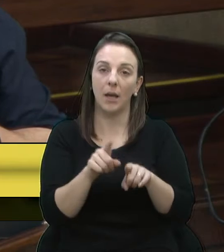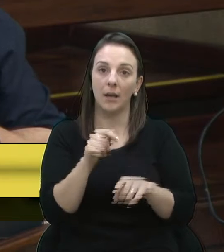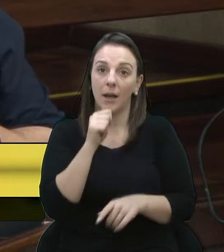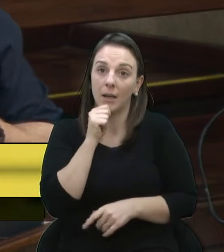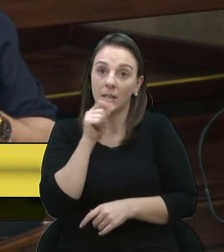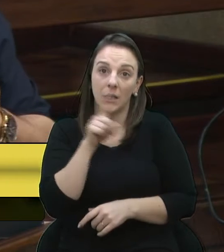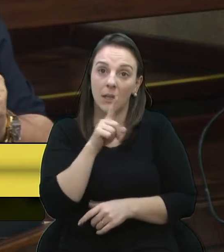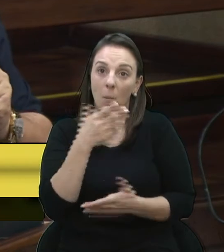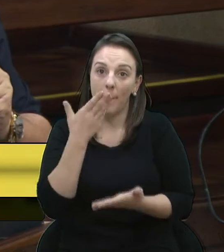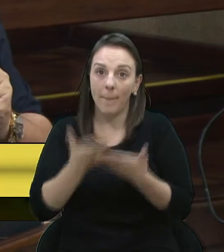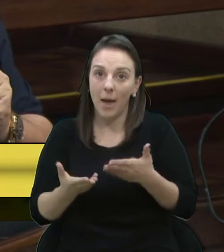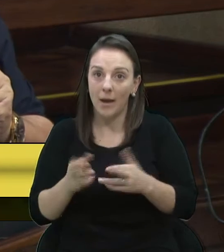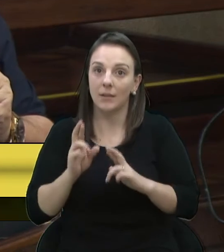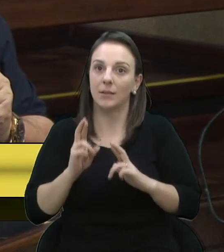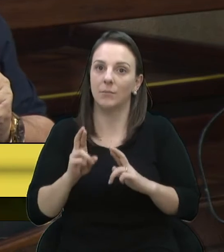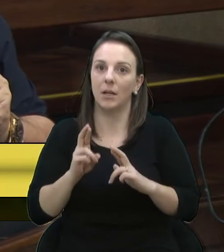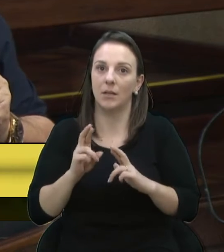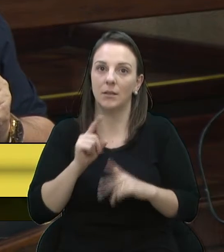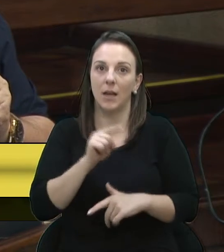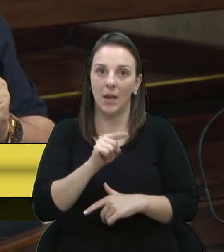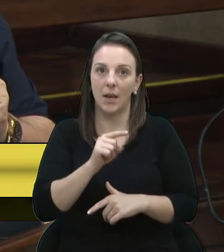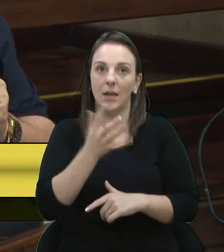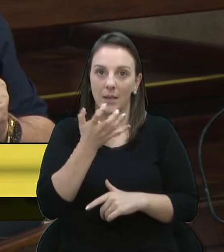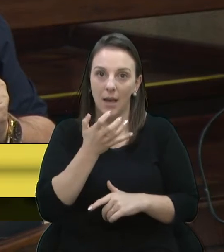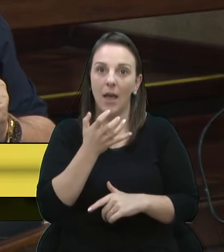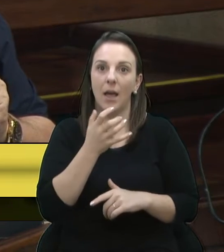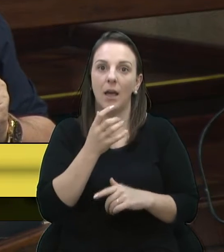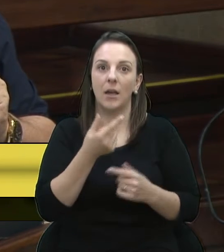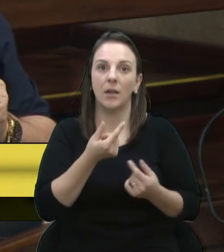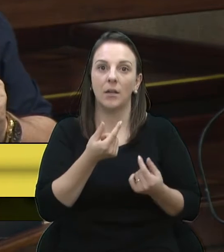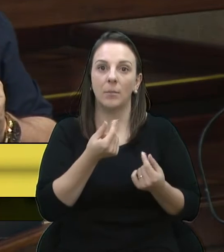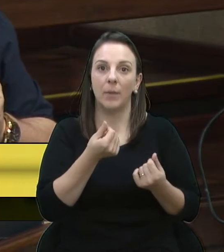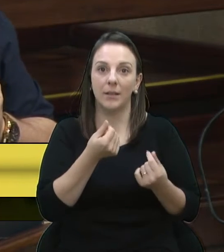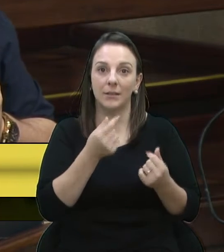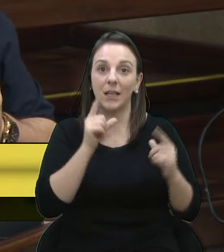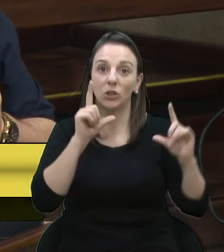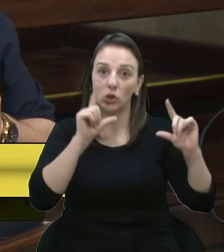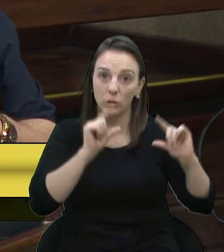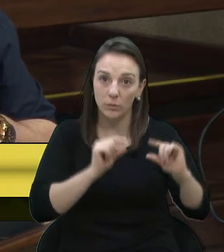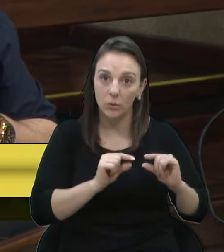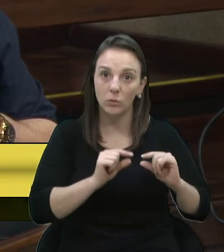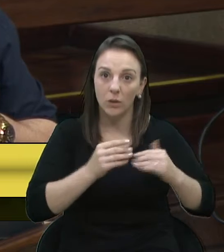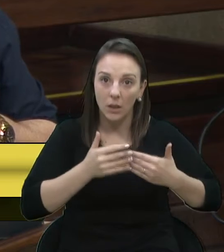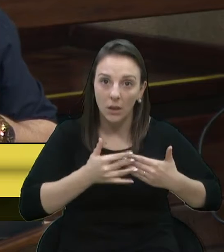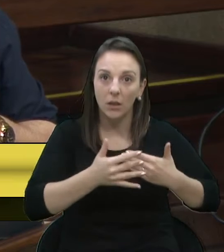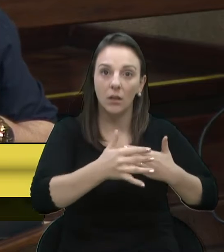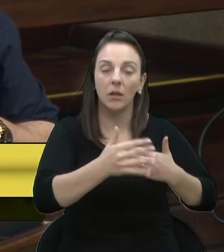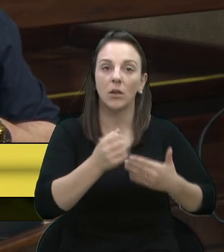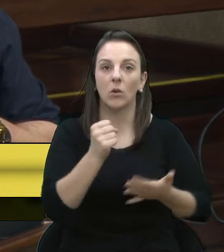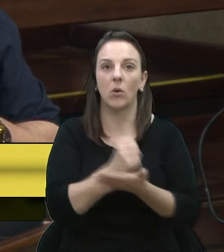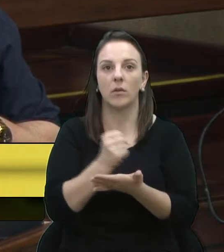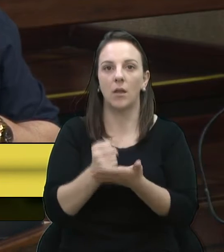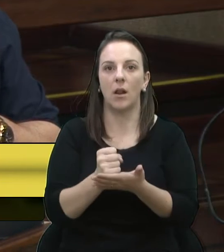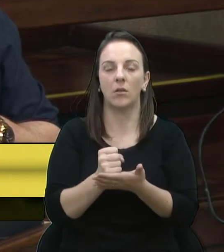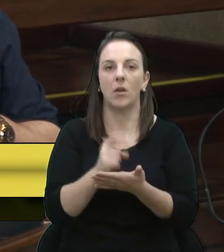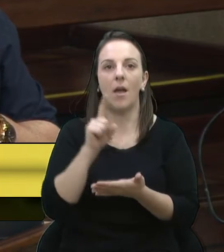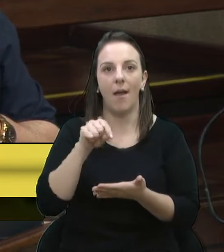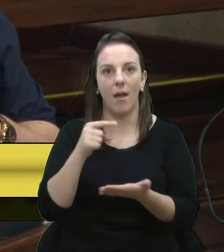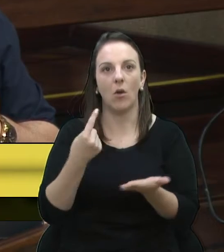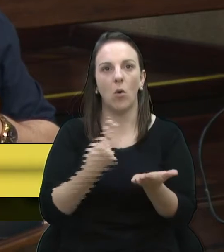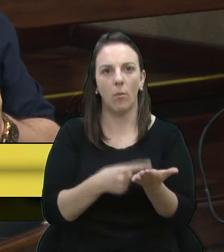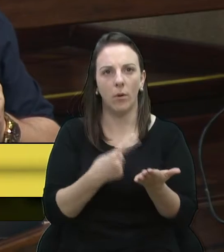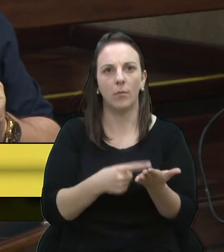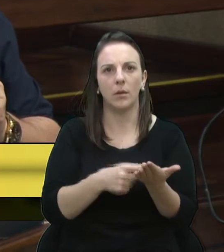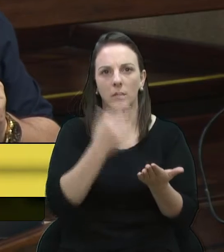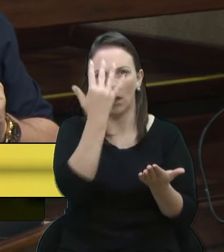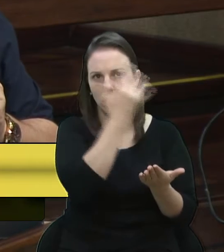a passagem. Ele vai reduzir, sim, a passagem ao longo do contrato. Então, é um compromisso do Adiló, tá, que ele vai